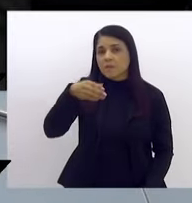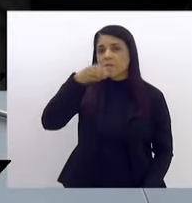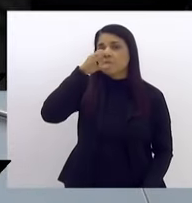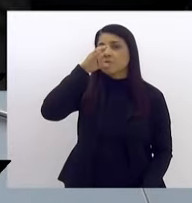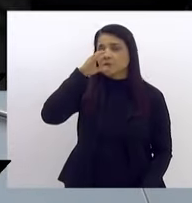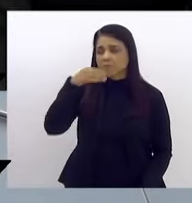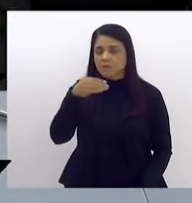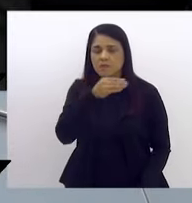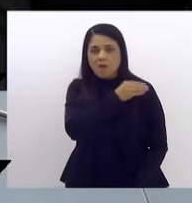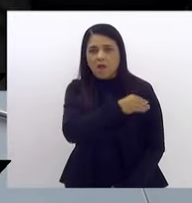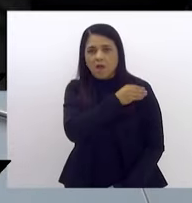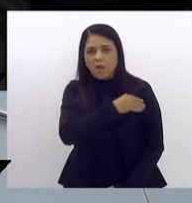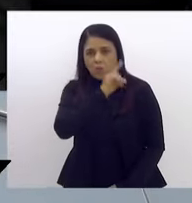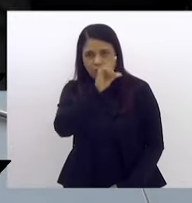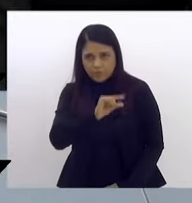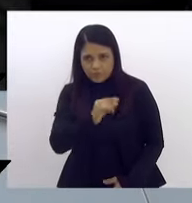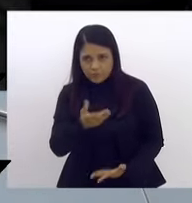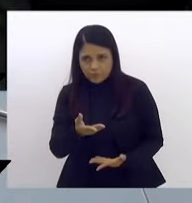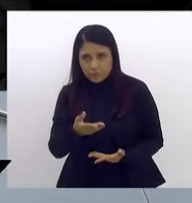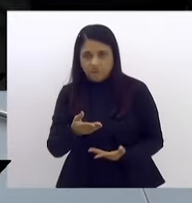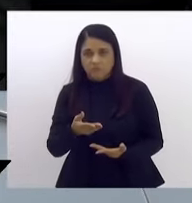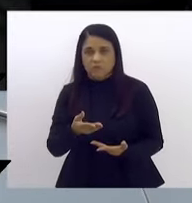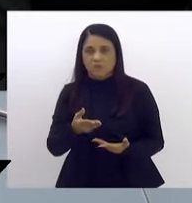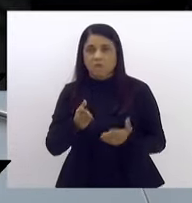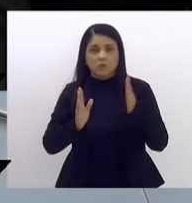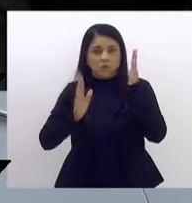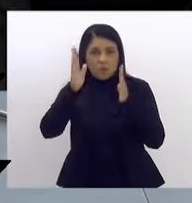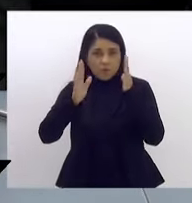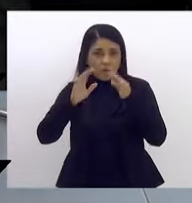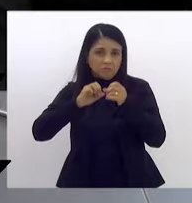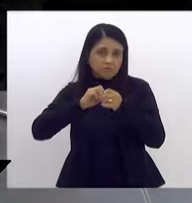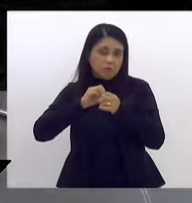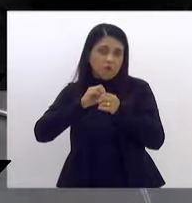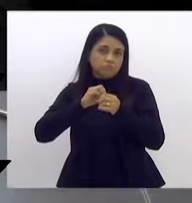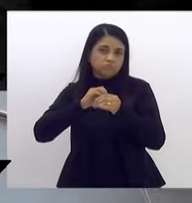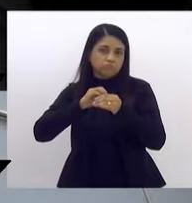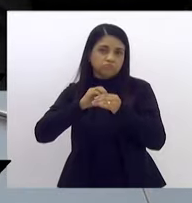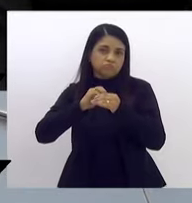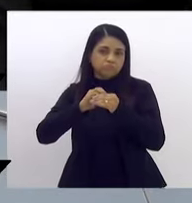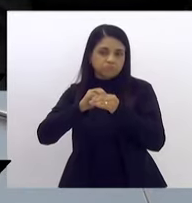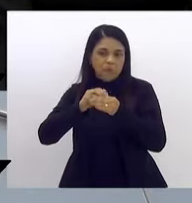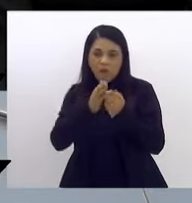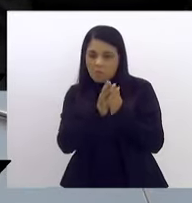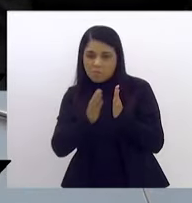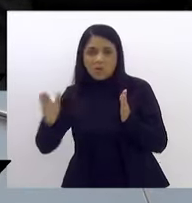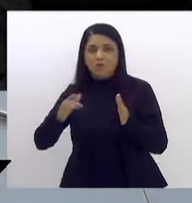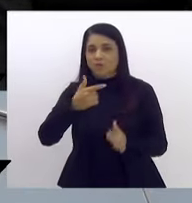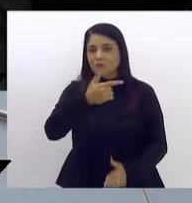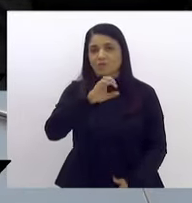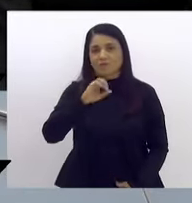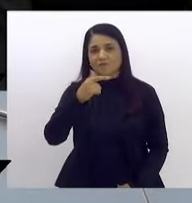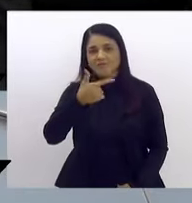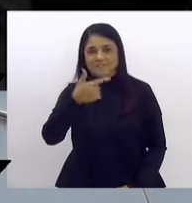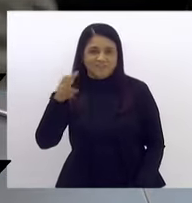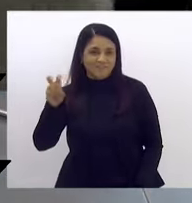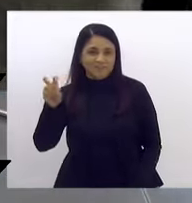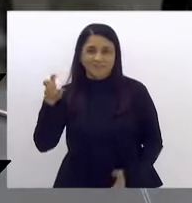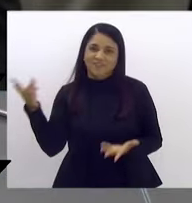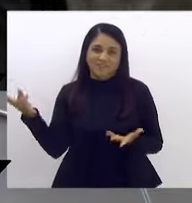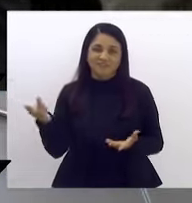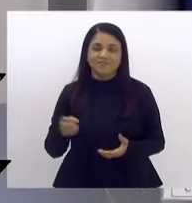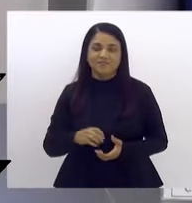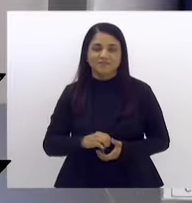um princípio da anualidade dilatou o prazo P já jogou para 2025 30 di di de forma